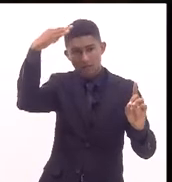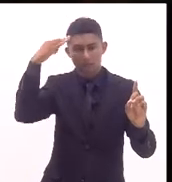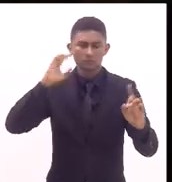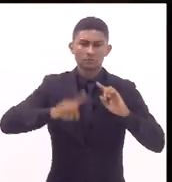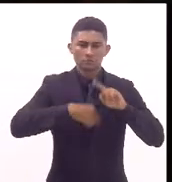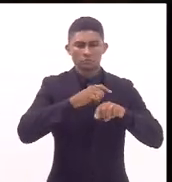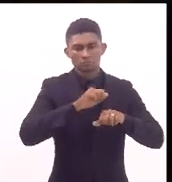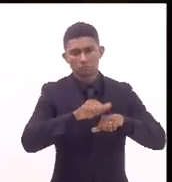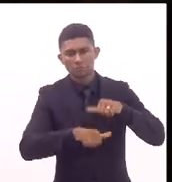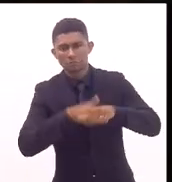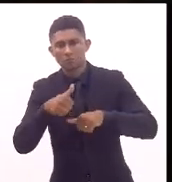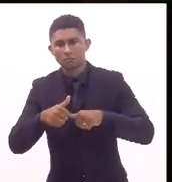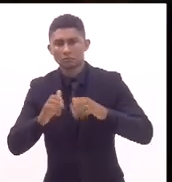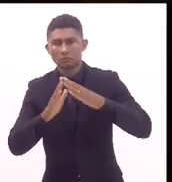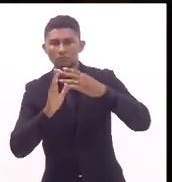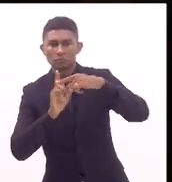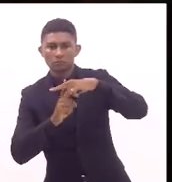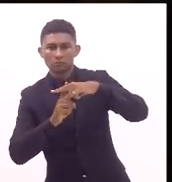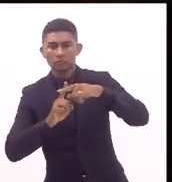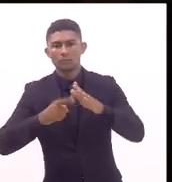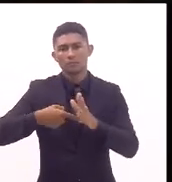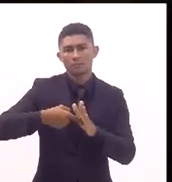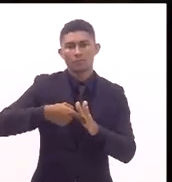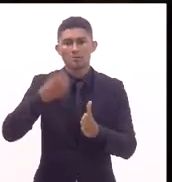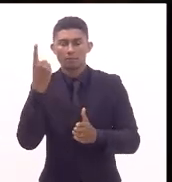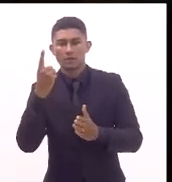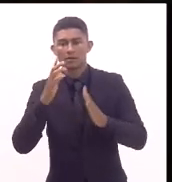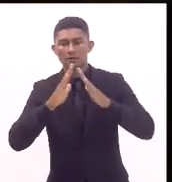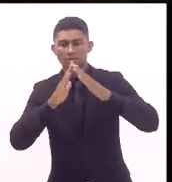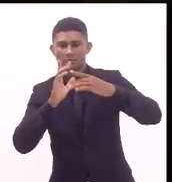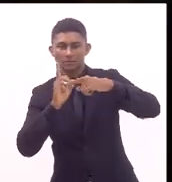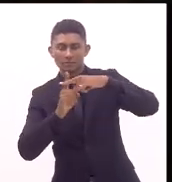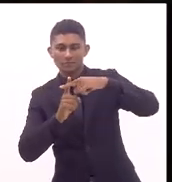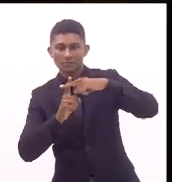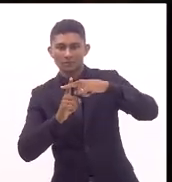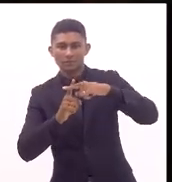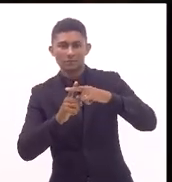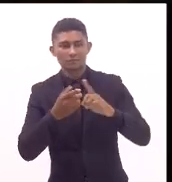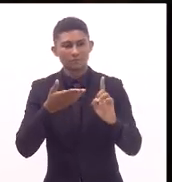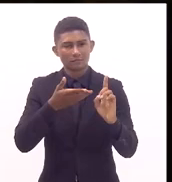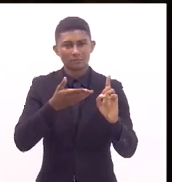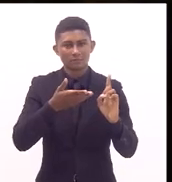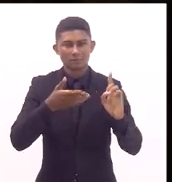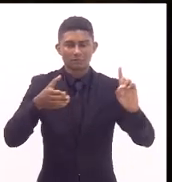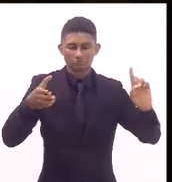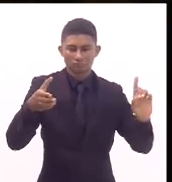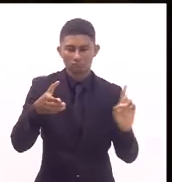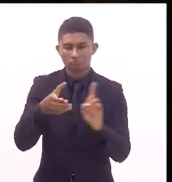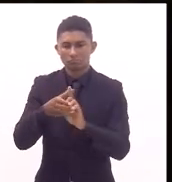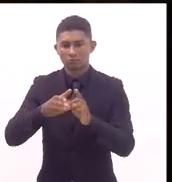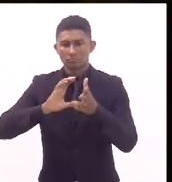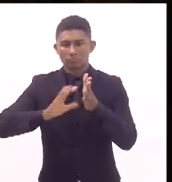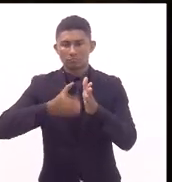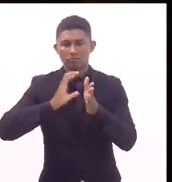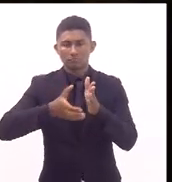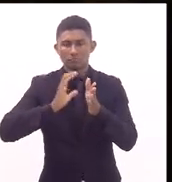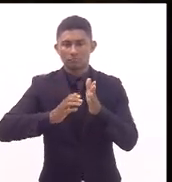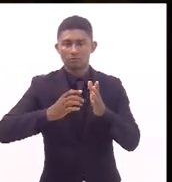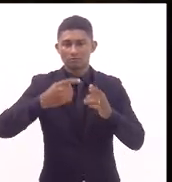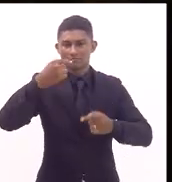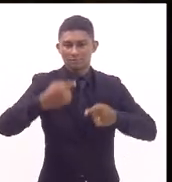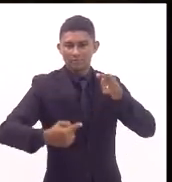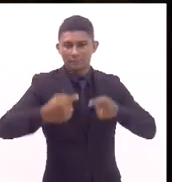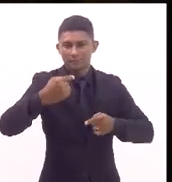evangélica a primeira evangélica em um partido político e